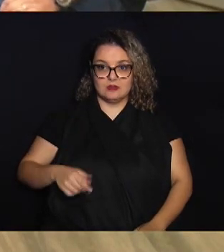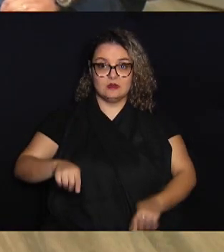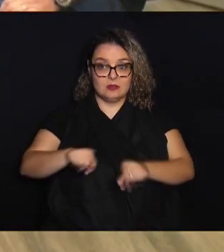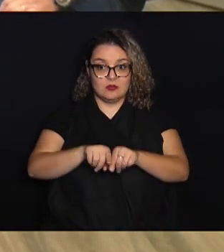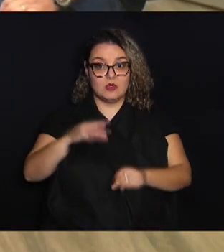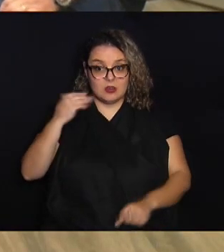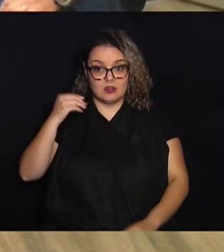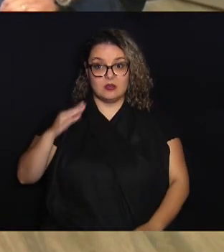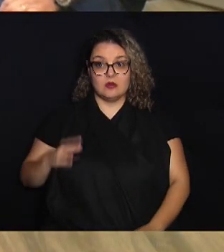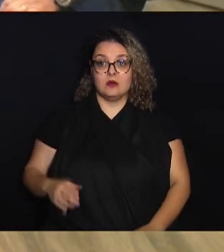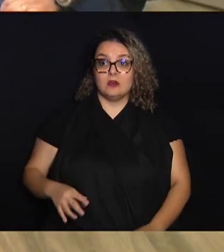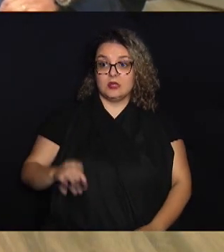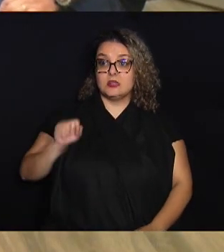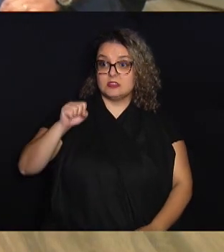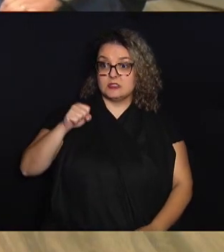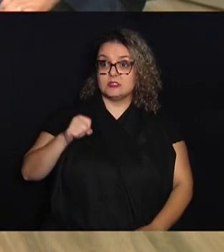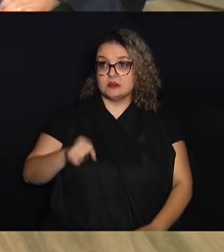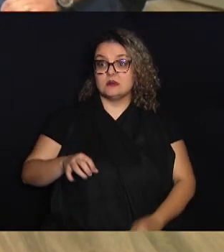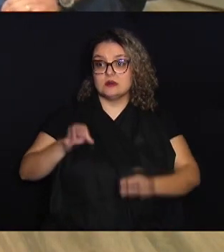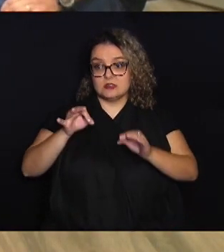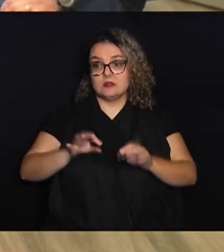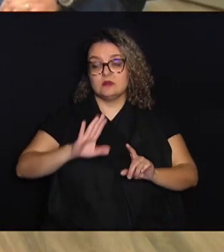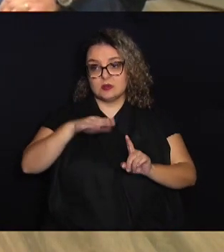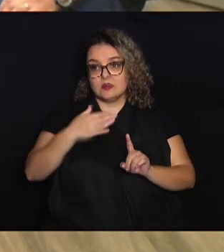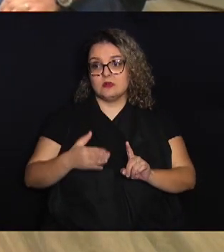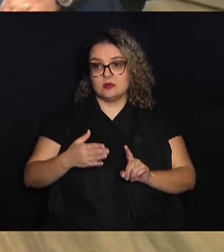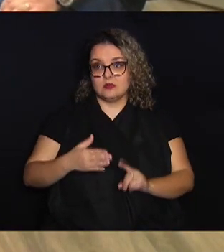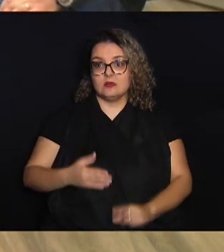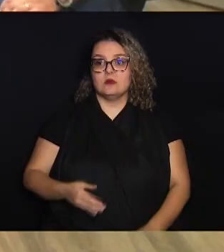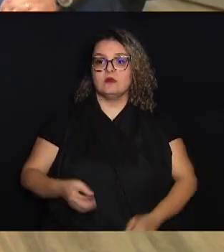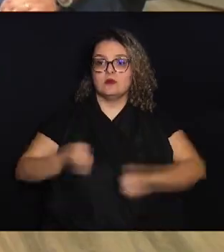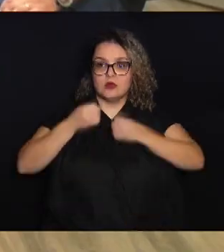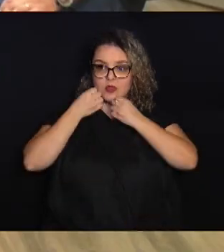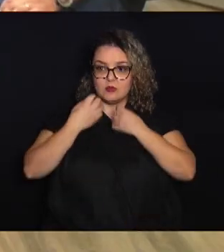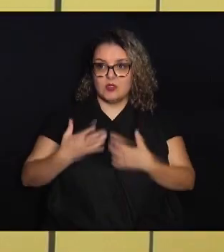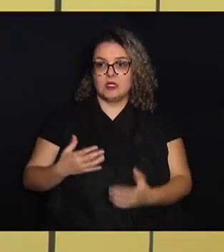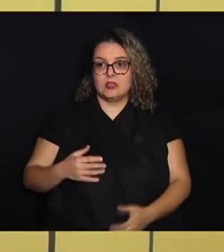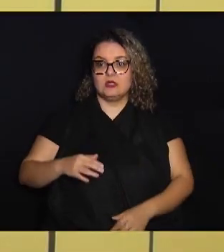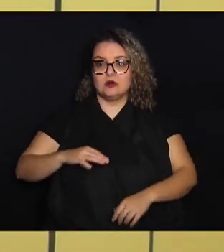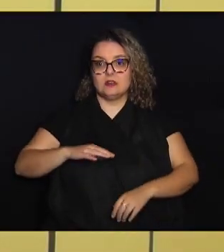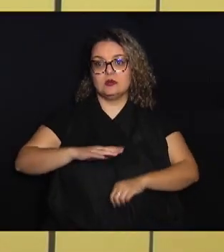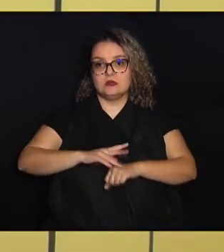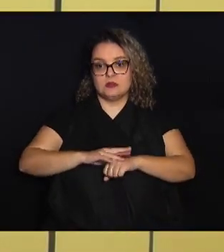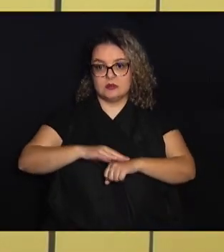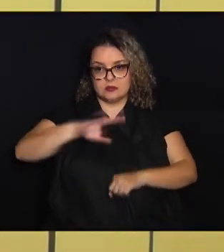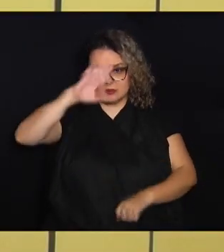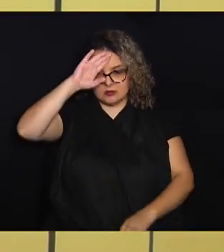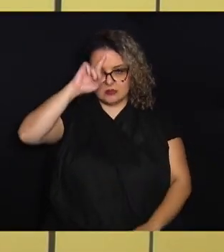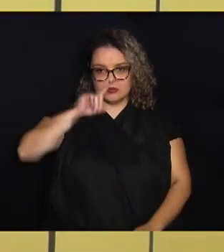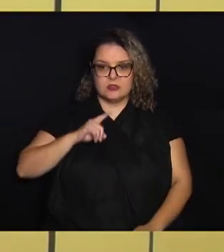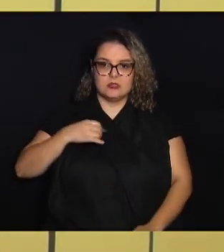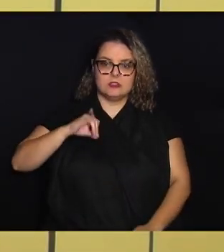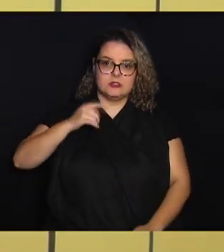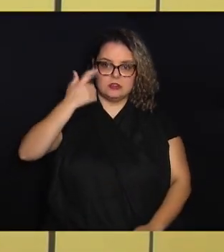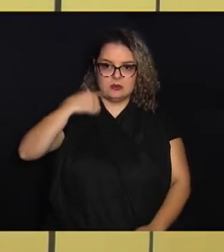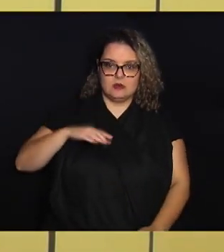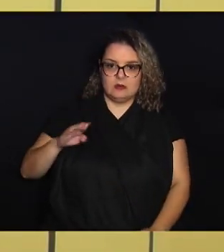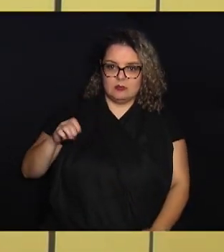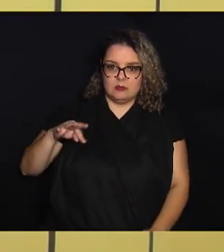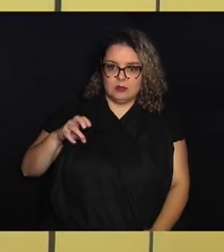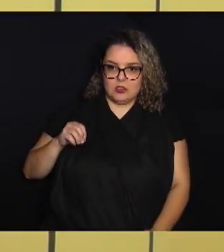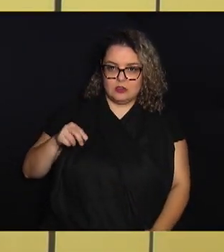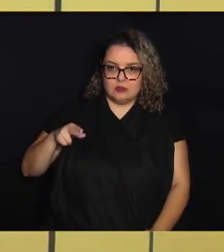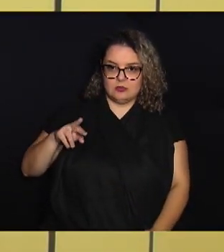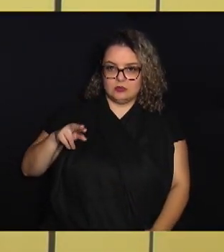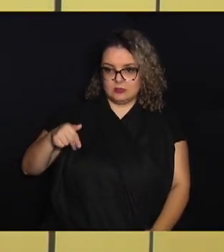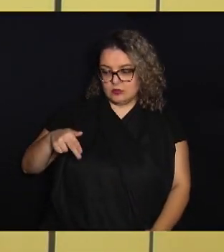Bento Quirino, né? Isso é uma justa homenagem que se faz a ele. O cara foi muito bom. Na epidemia de febre amarela, se eu fosse o Bento Quirino, eu tinha fugido. Ele era